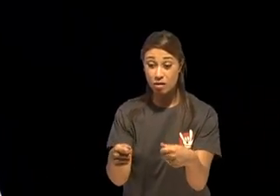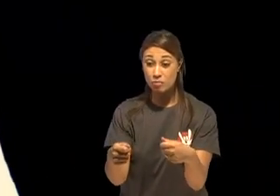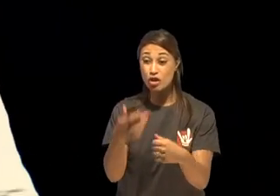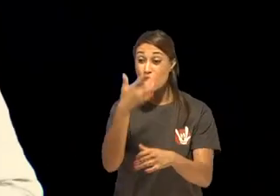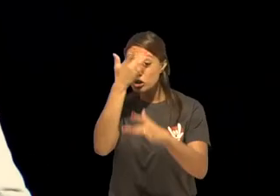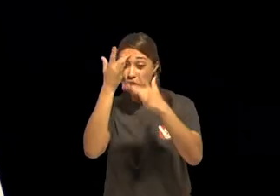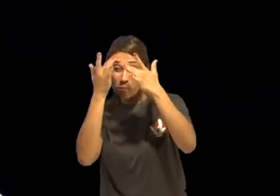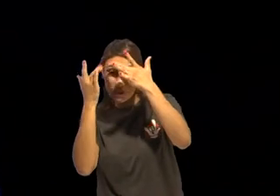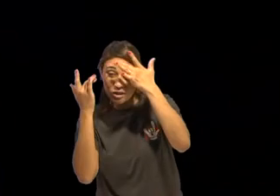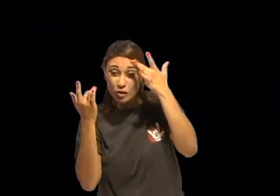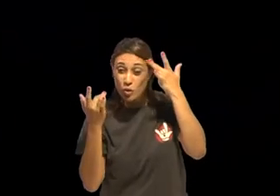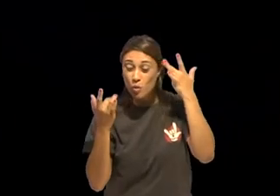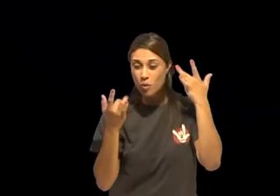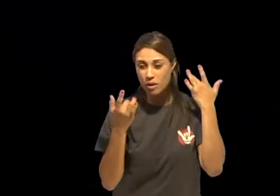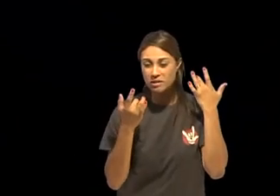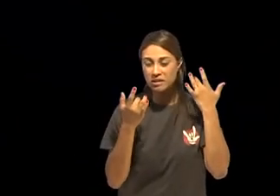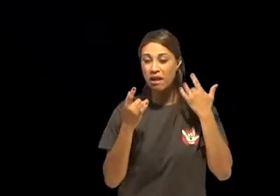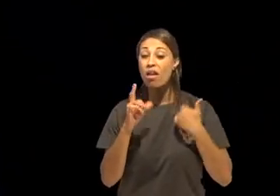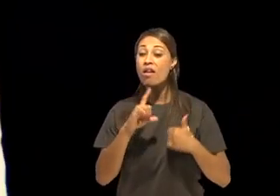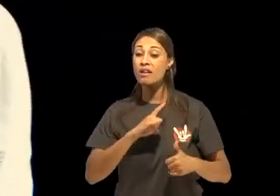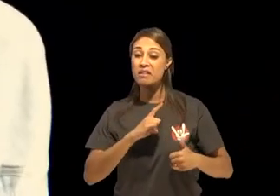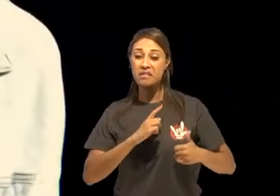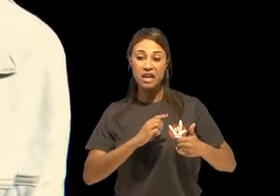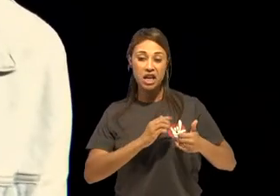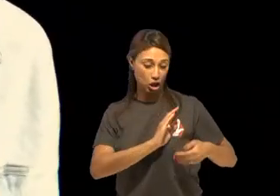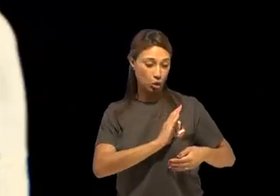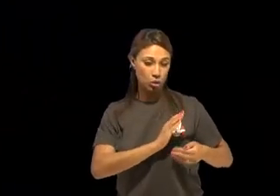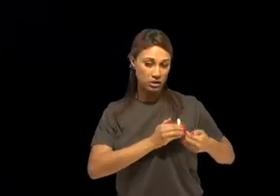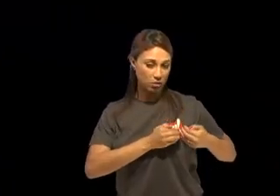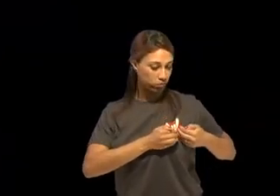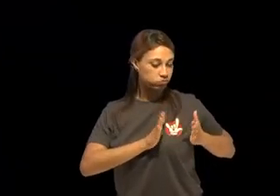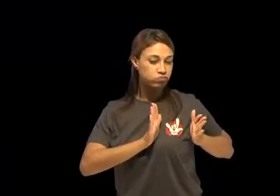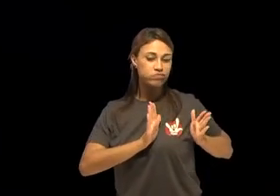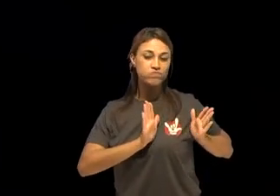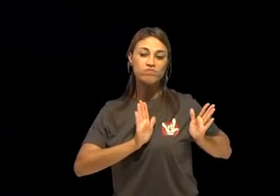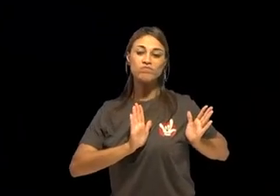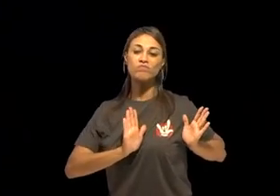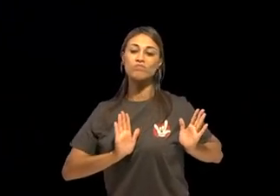que querem dividir a vida deles com alguém.